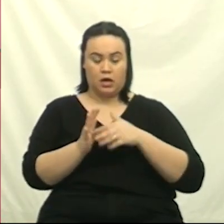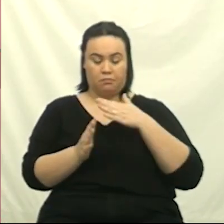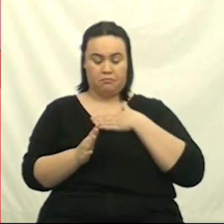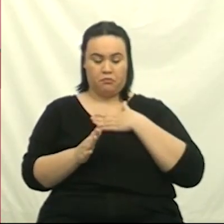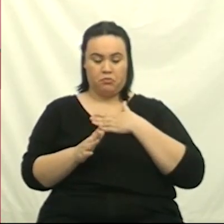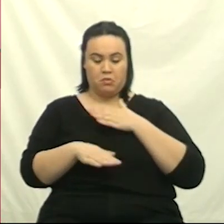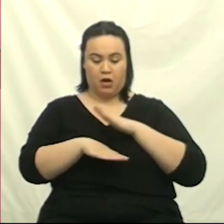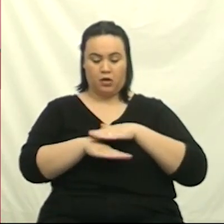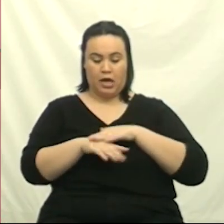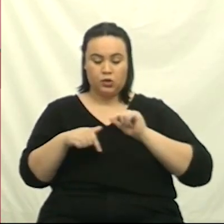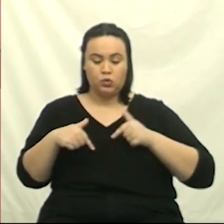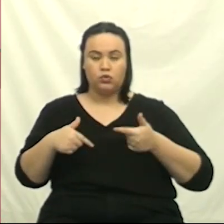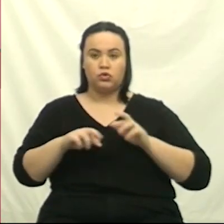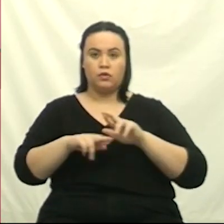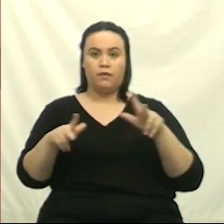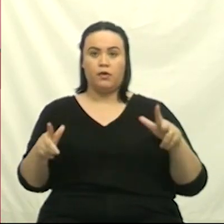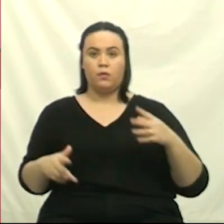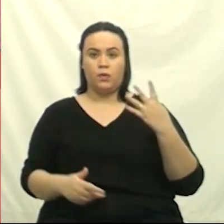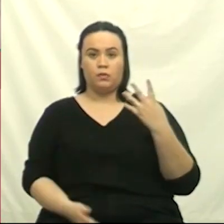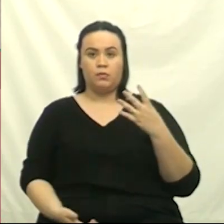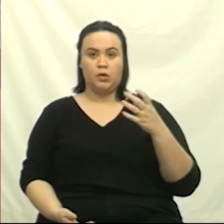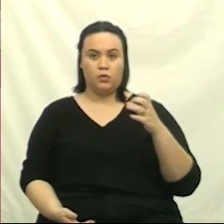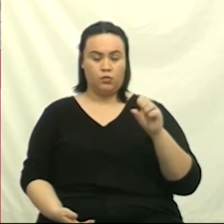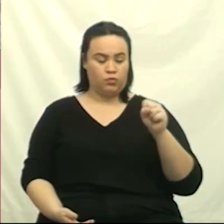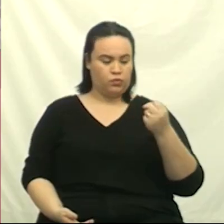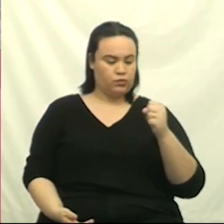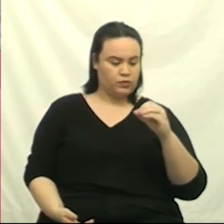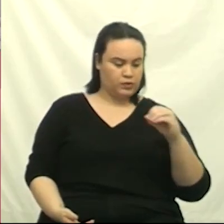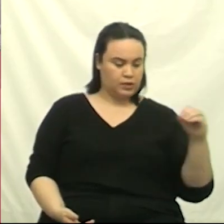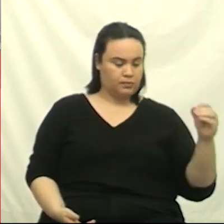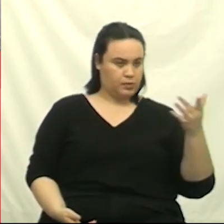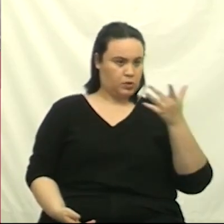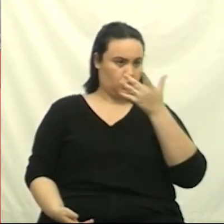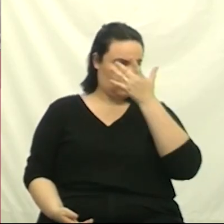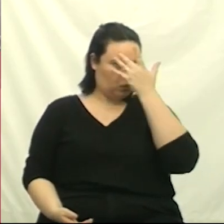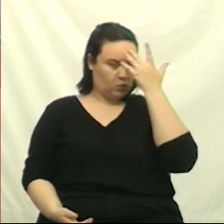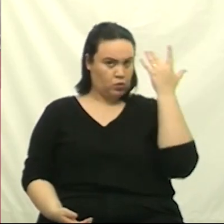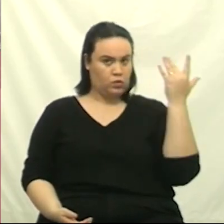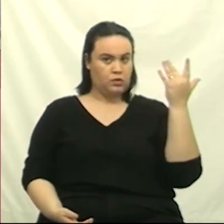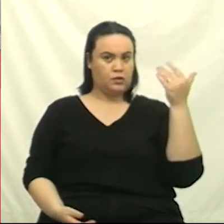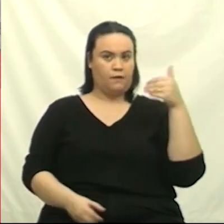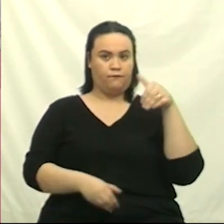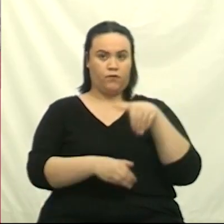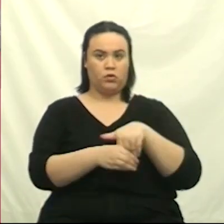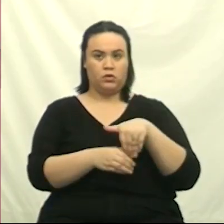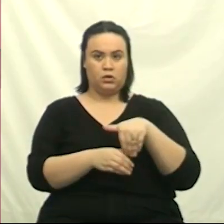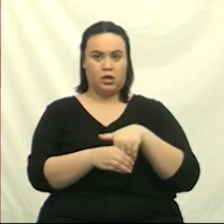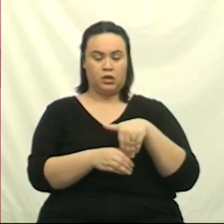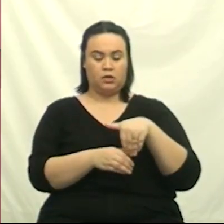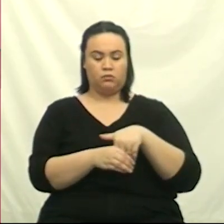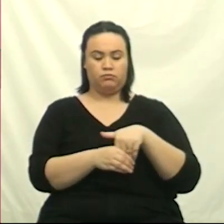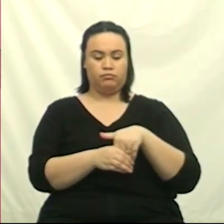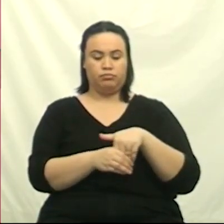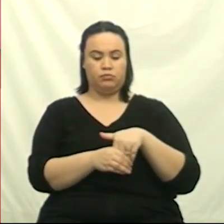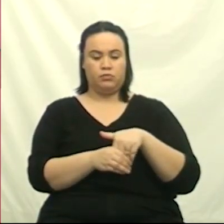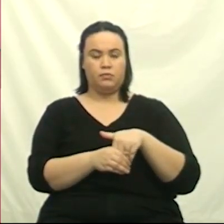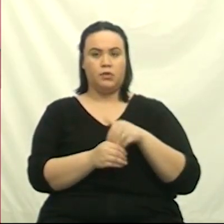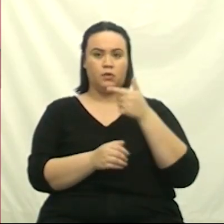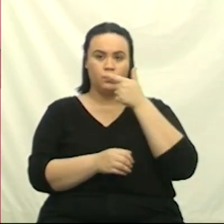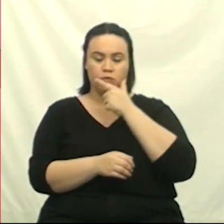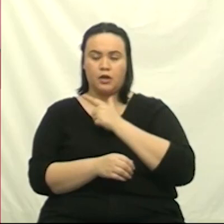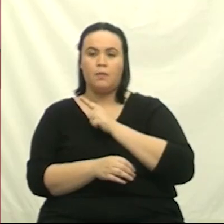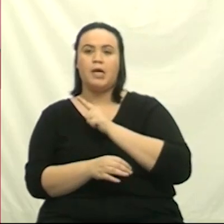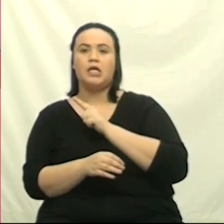eu teria 4.800 associados botando dinheiro no meu sindicato para me ter toda uma